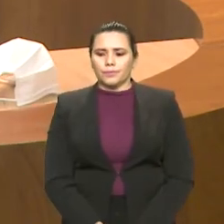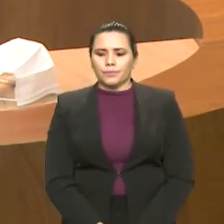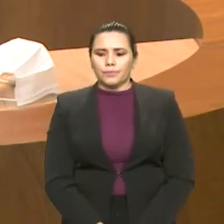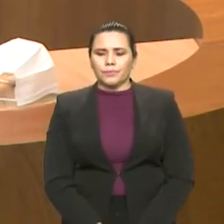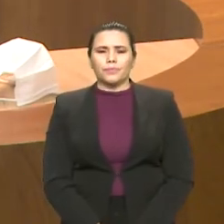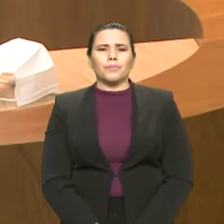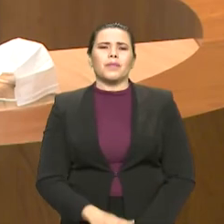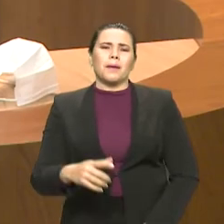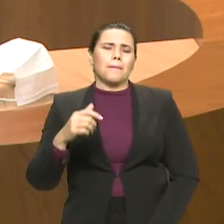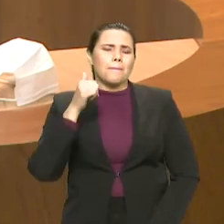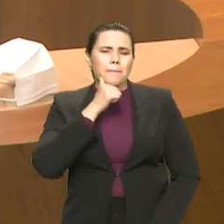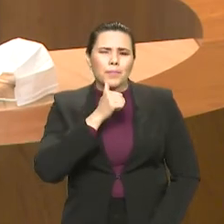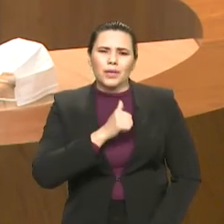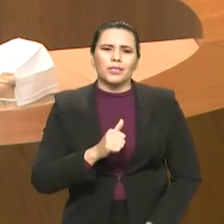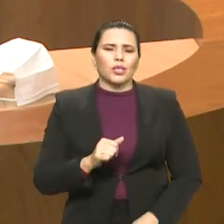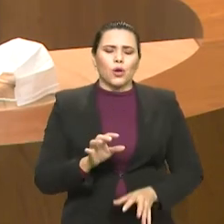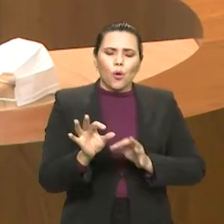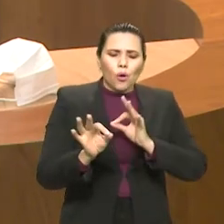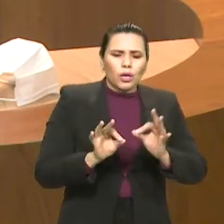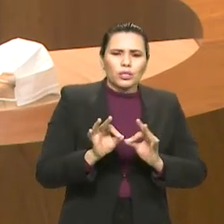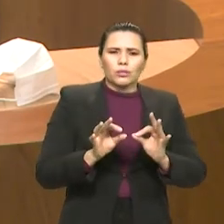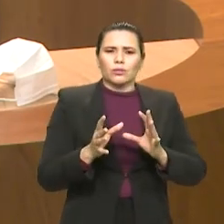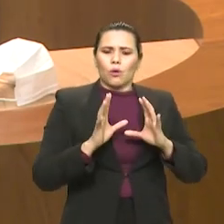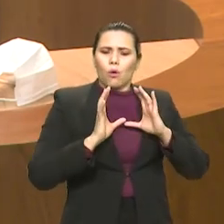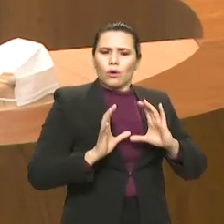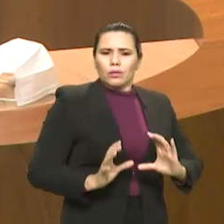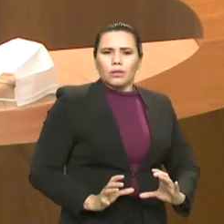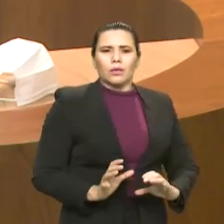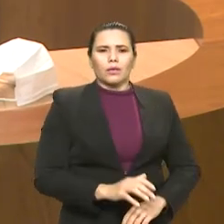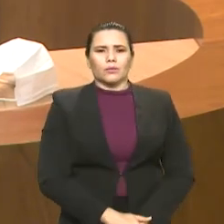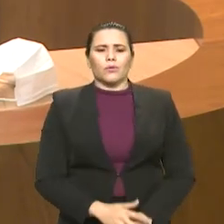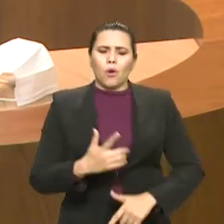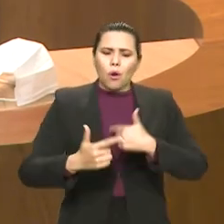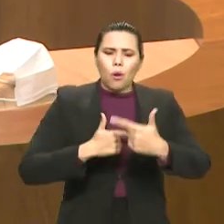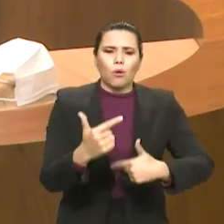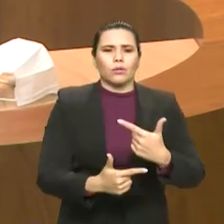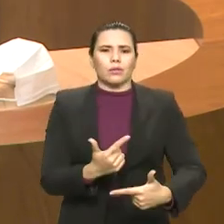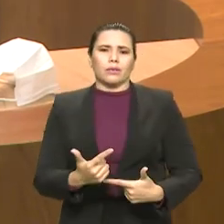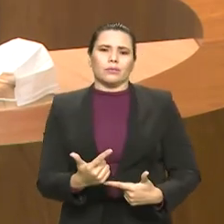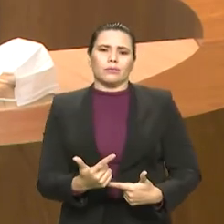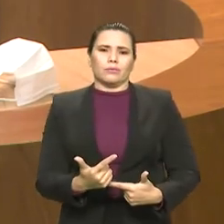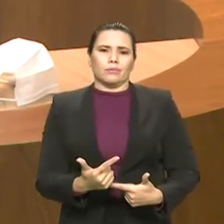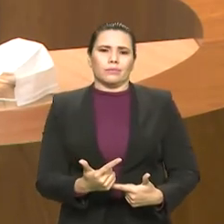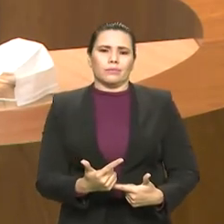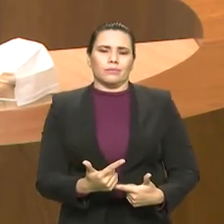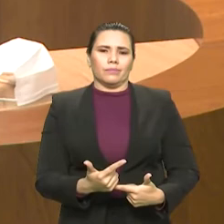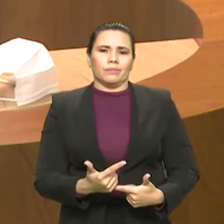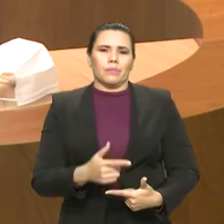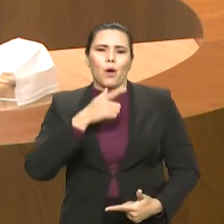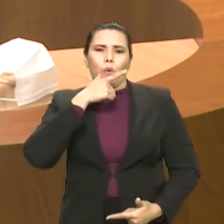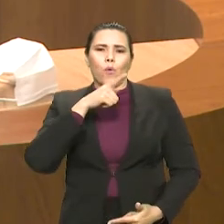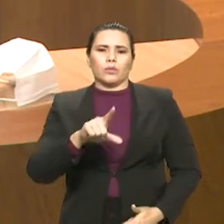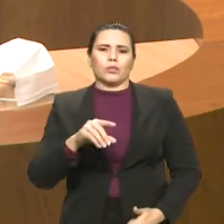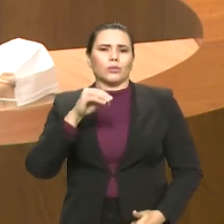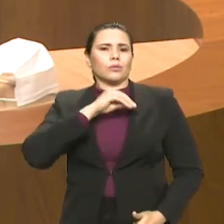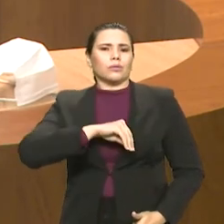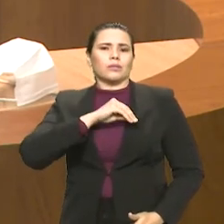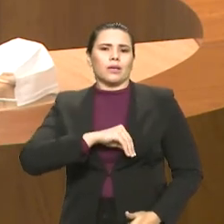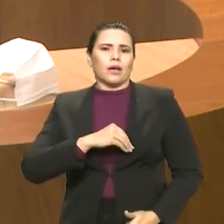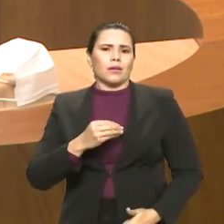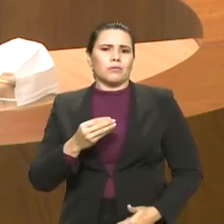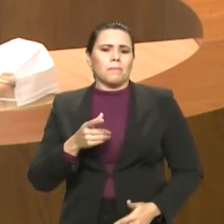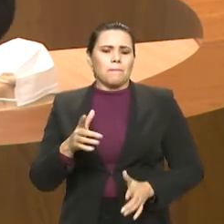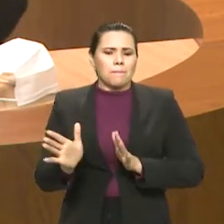Cleide, lutando tanto para sobreviver, principalmente pós essa pandemia. Nós queremos aqui,